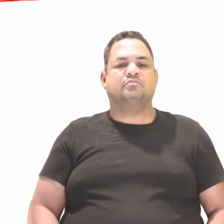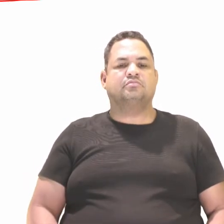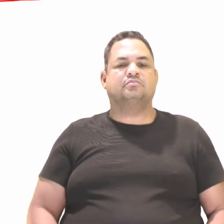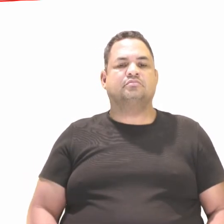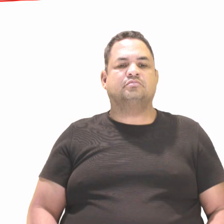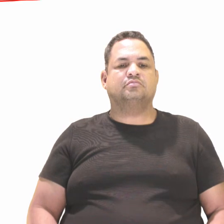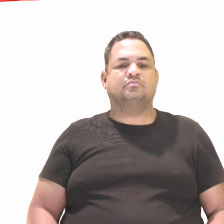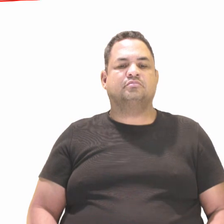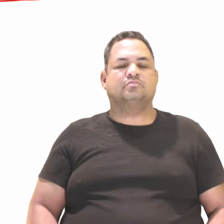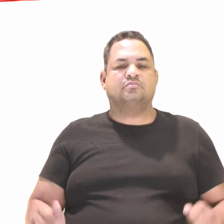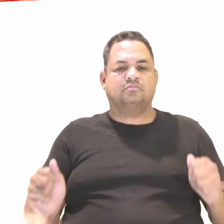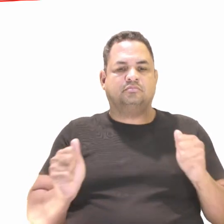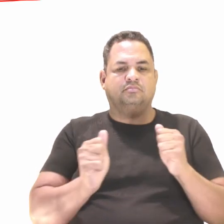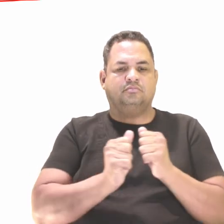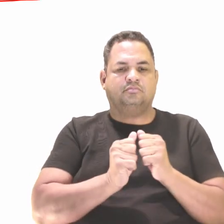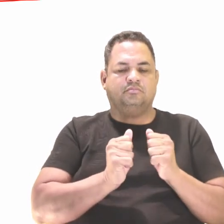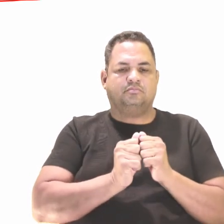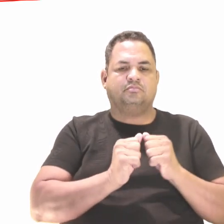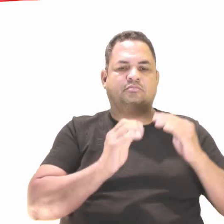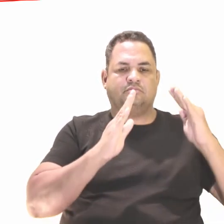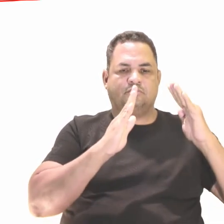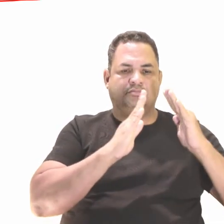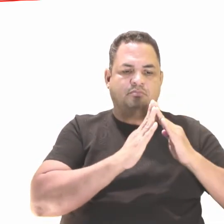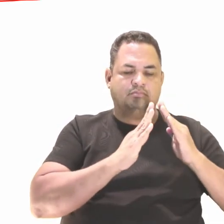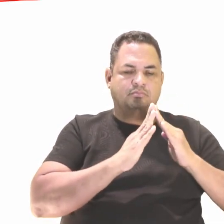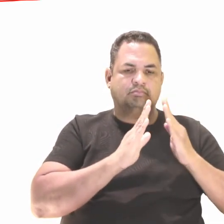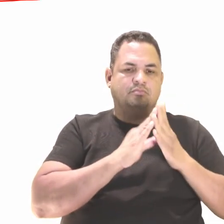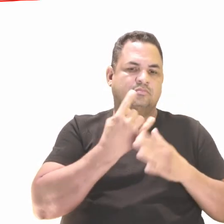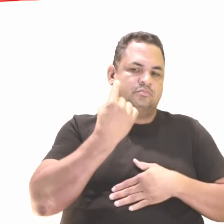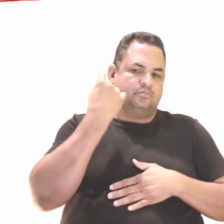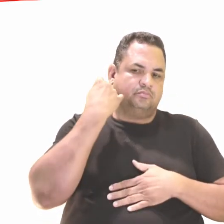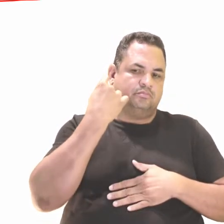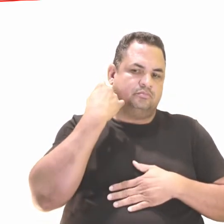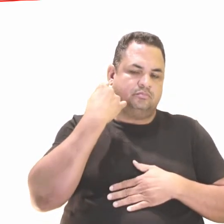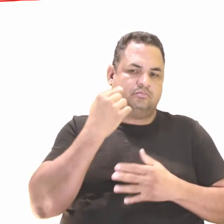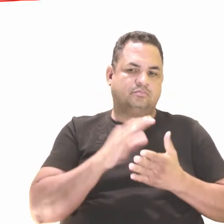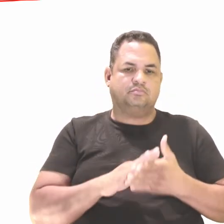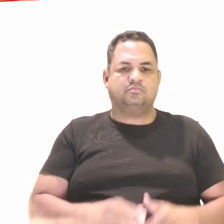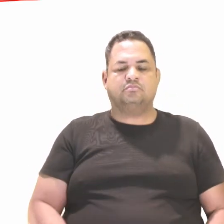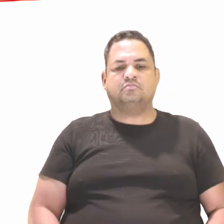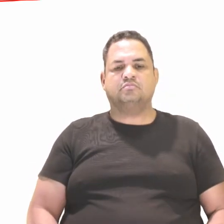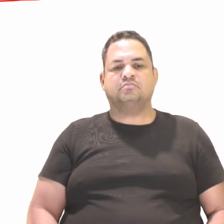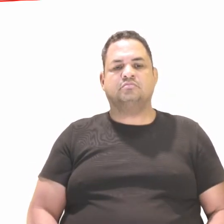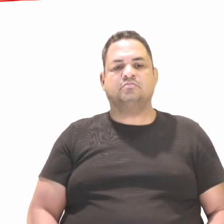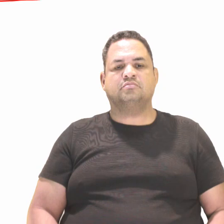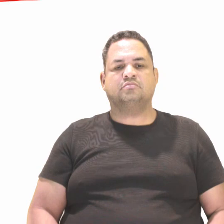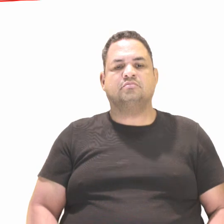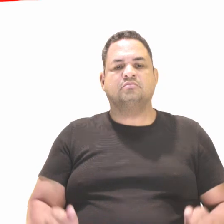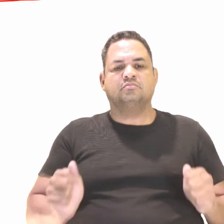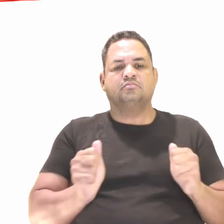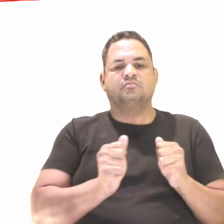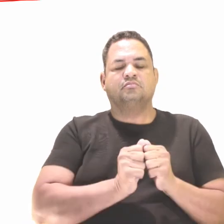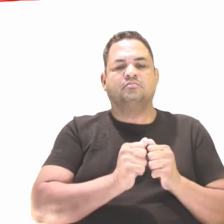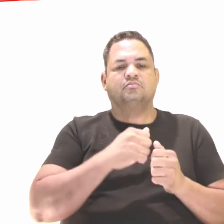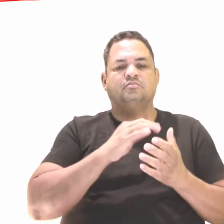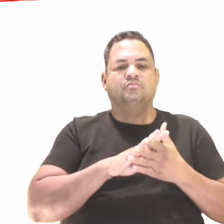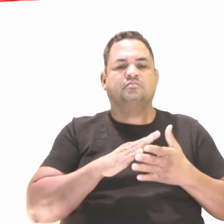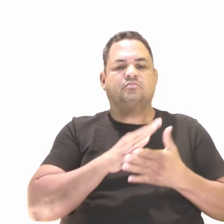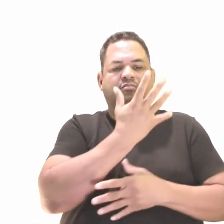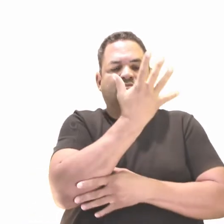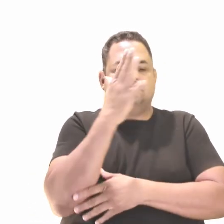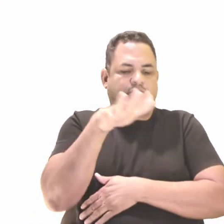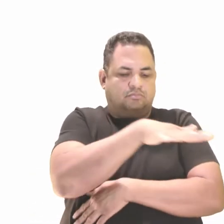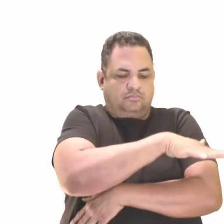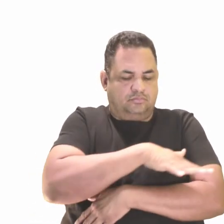behind our school, ou seja, atrás da nossa escola, da escola deles, e é bem ao lado do parque. Então, ele dá